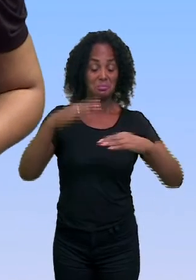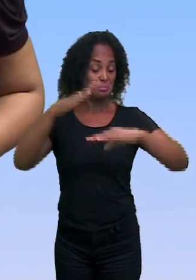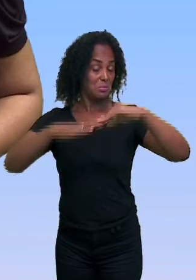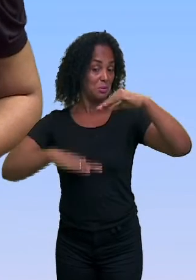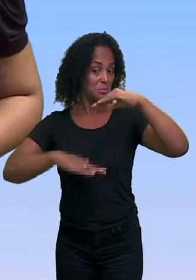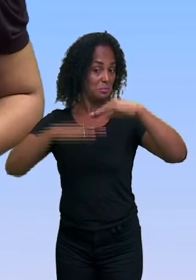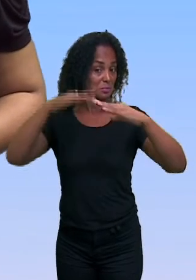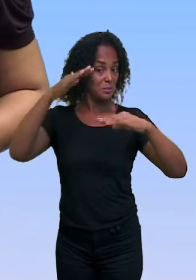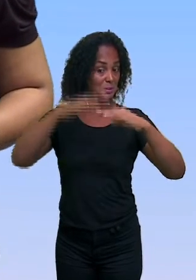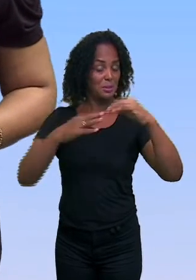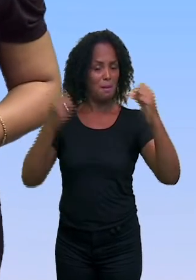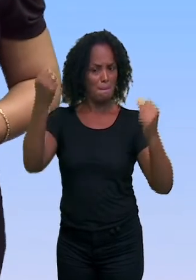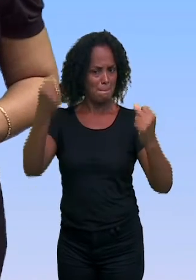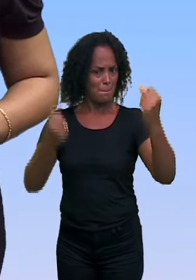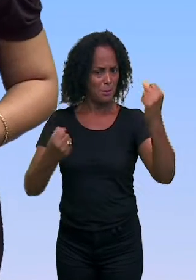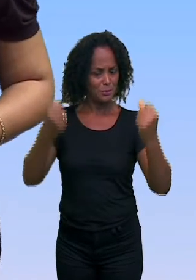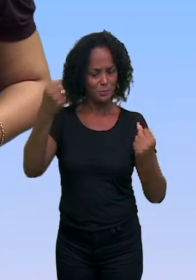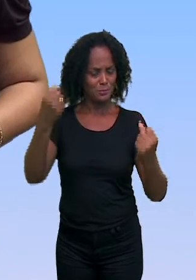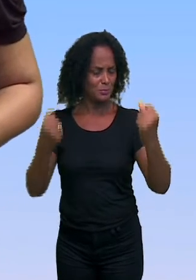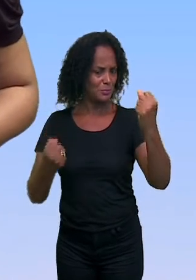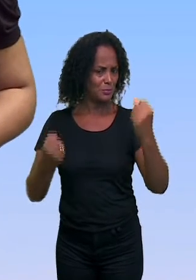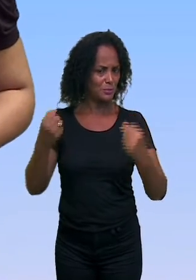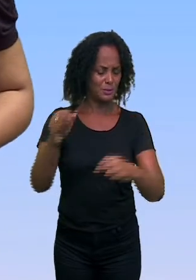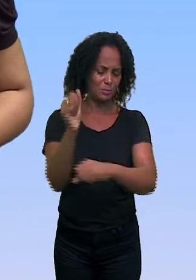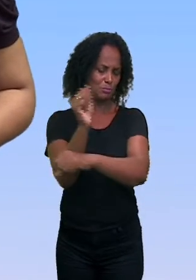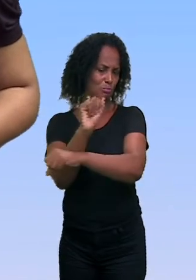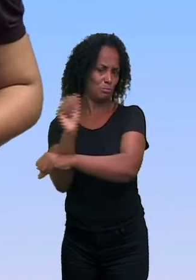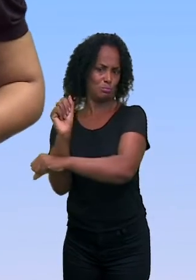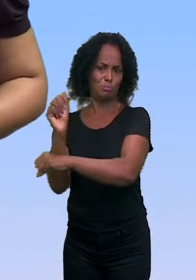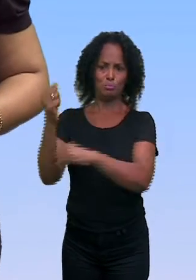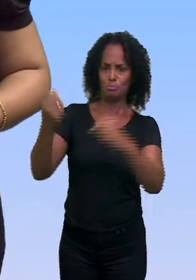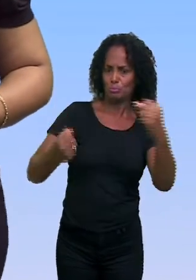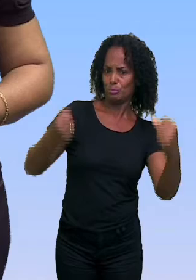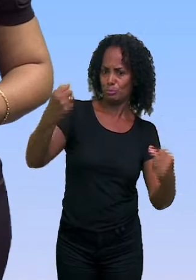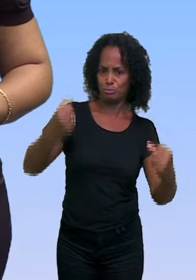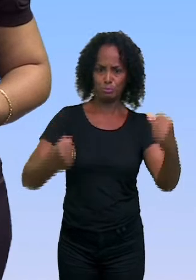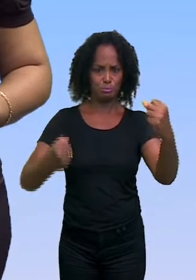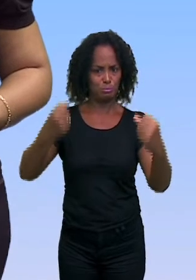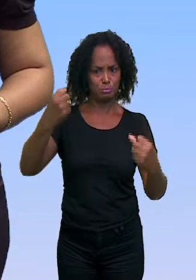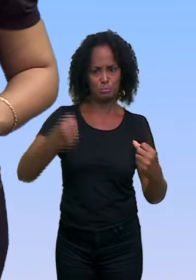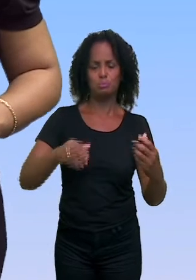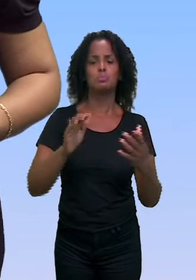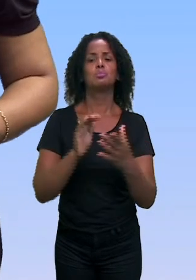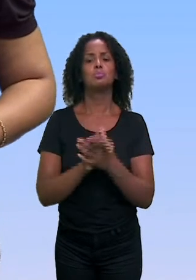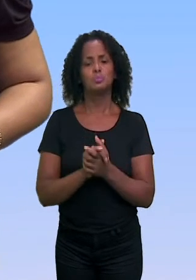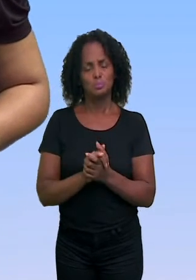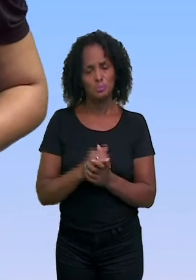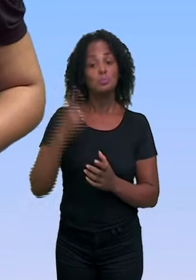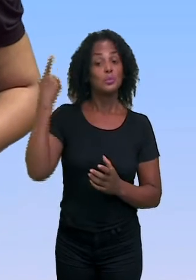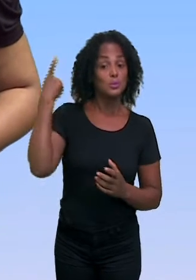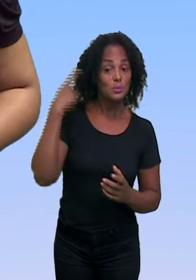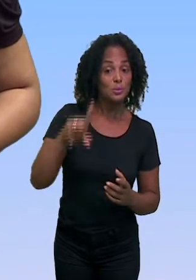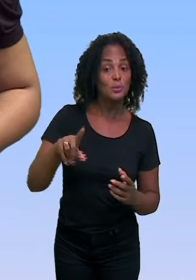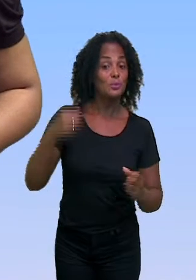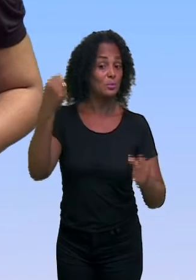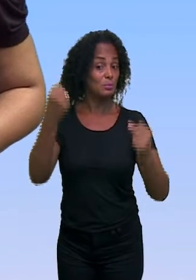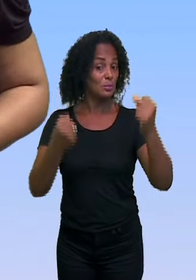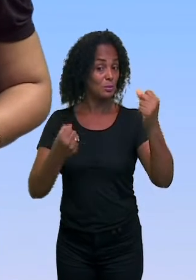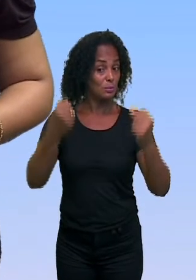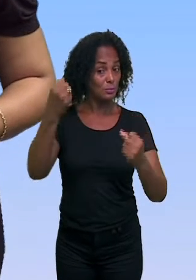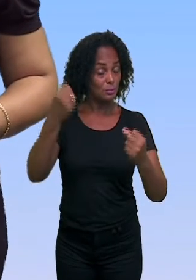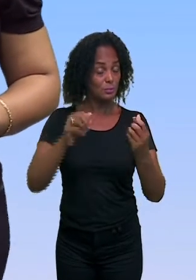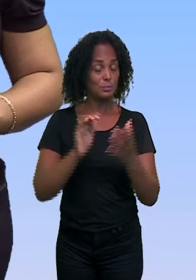driver webcam driver mais uma vez driver